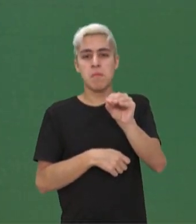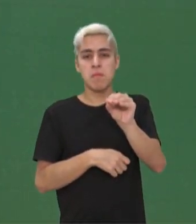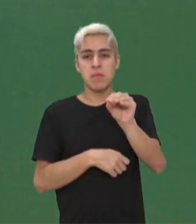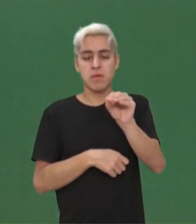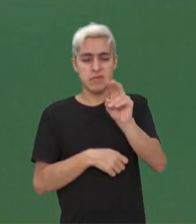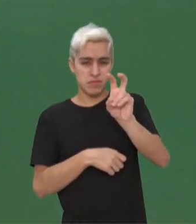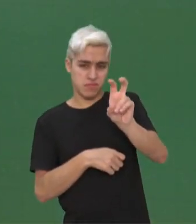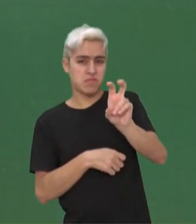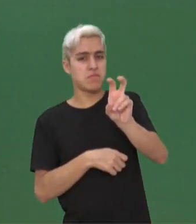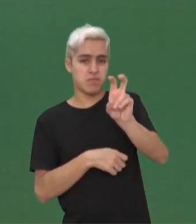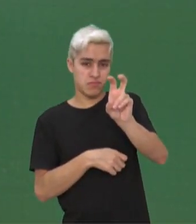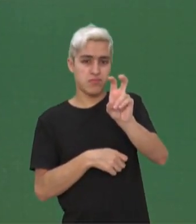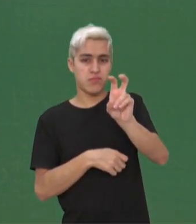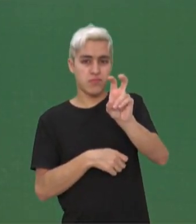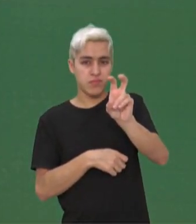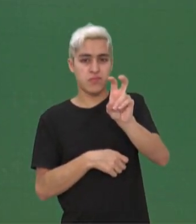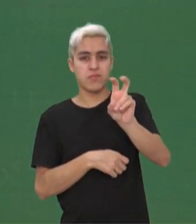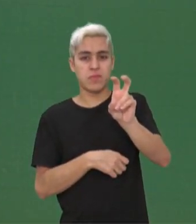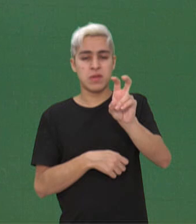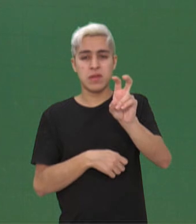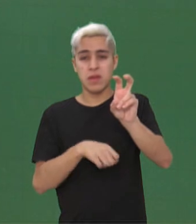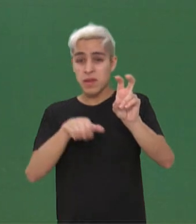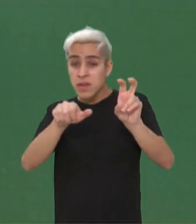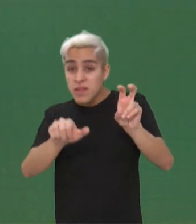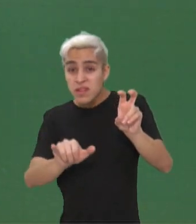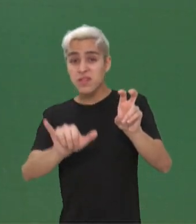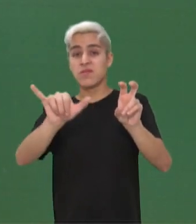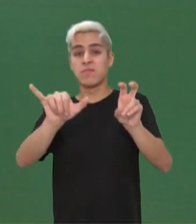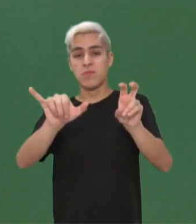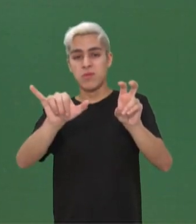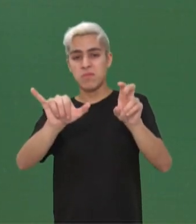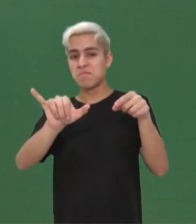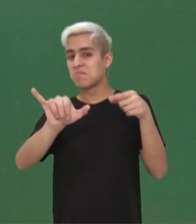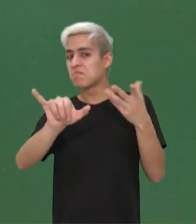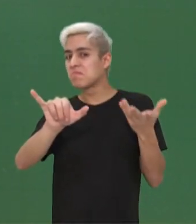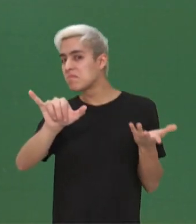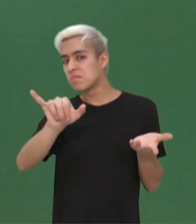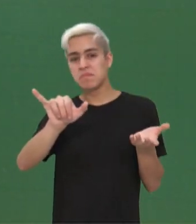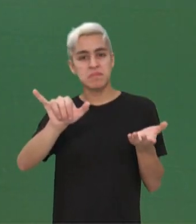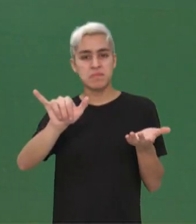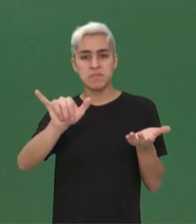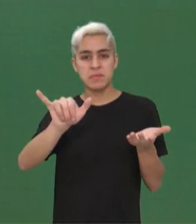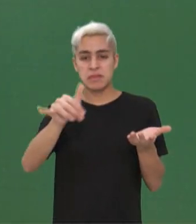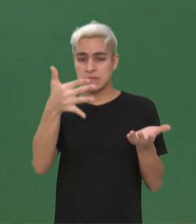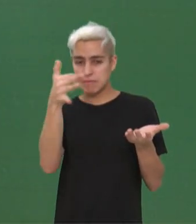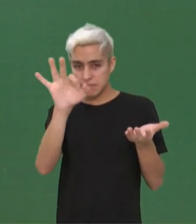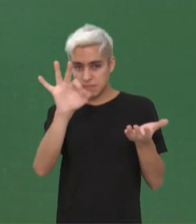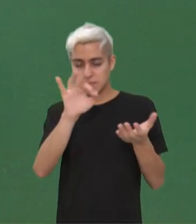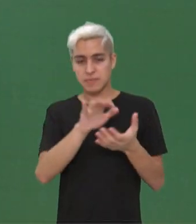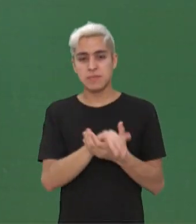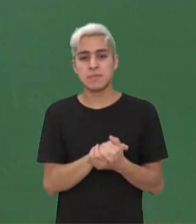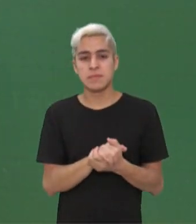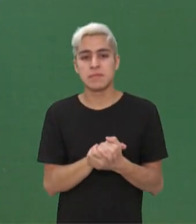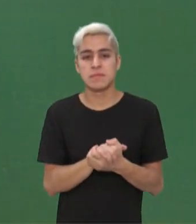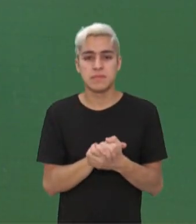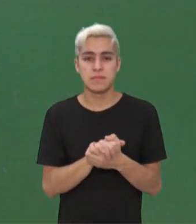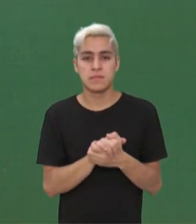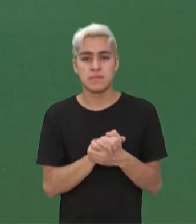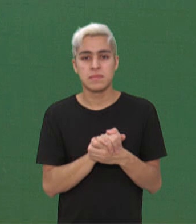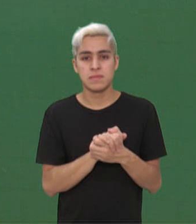de 5 e chamar o y aqui de 10,